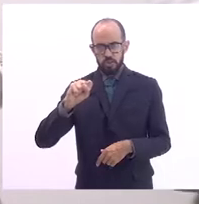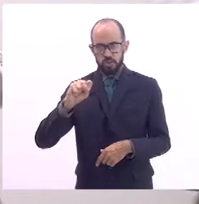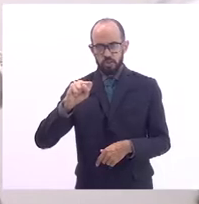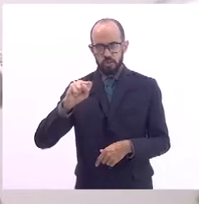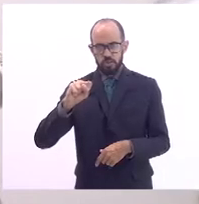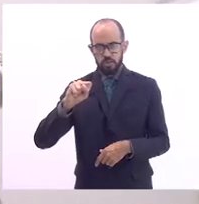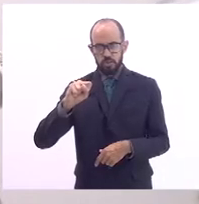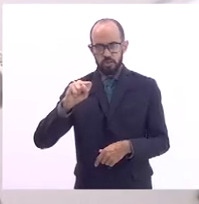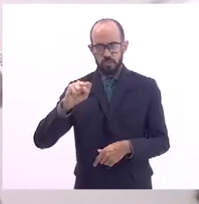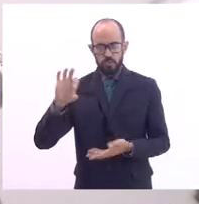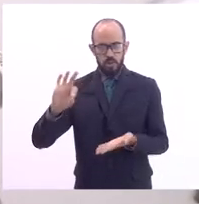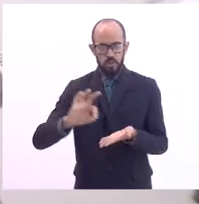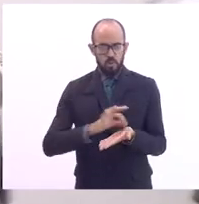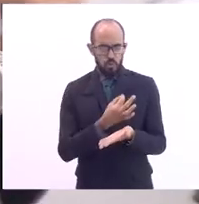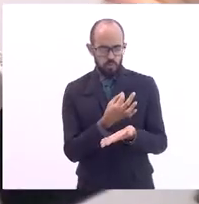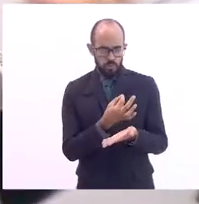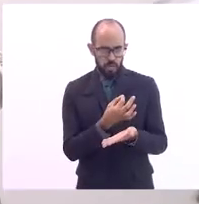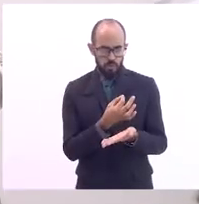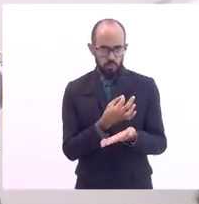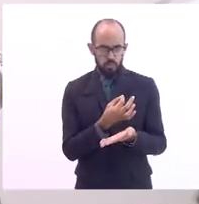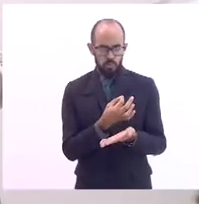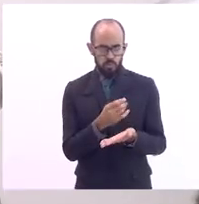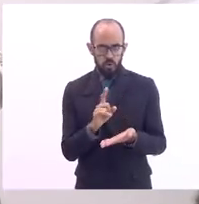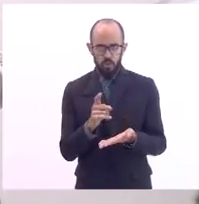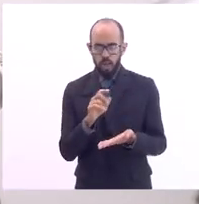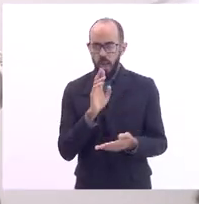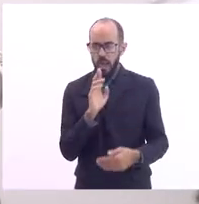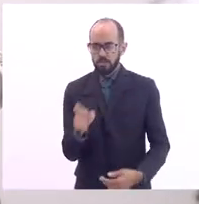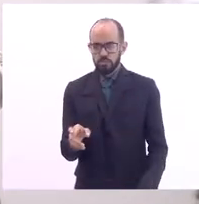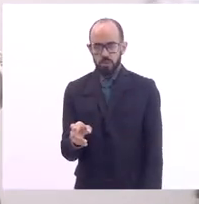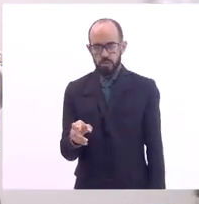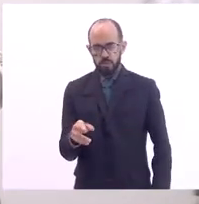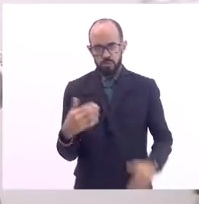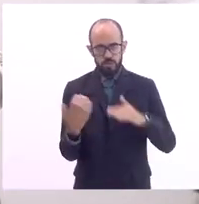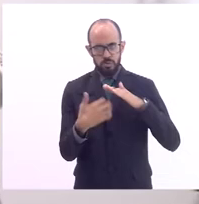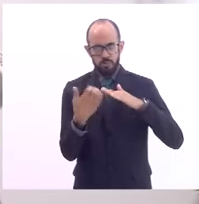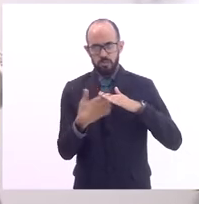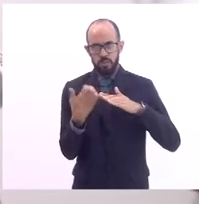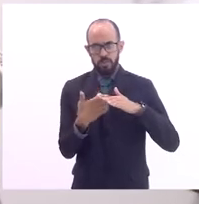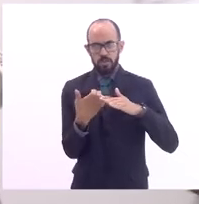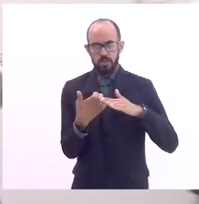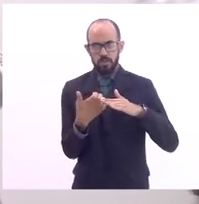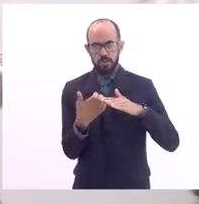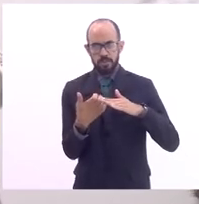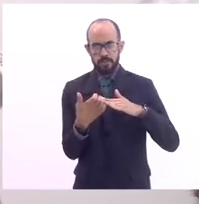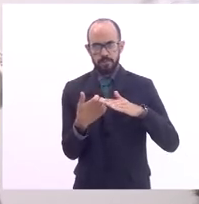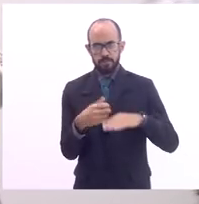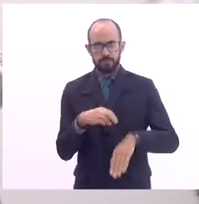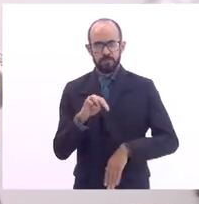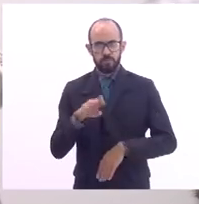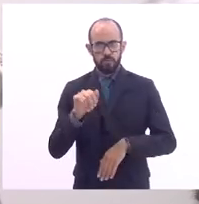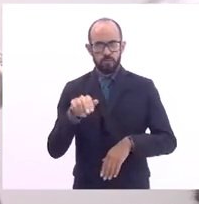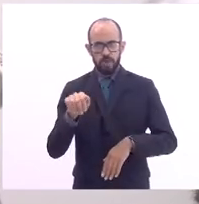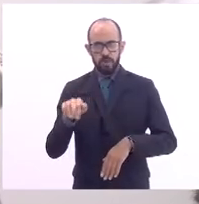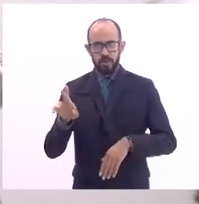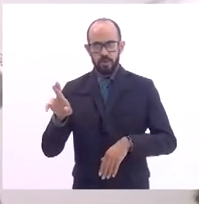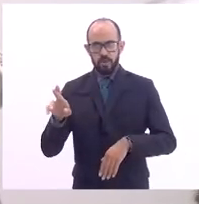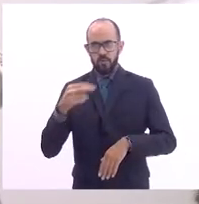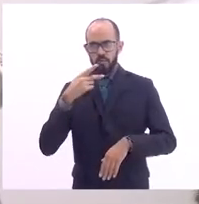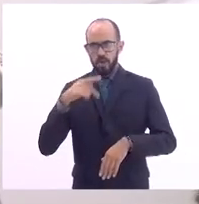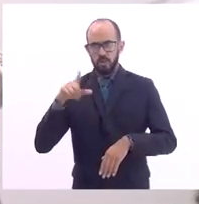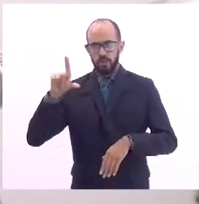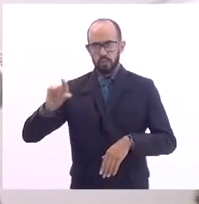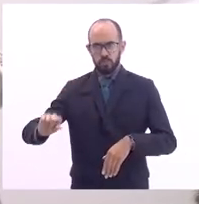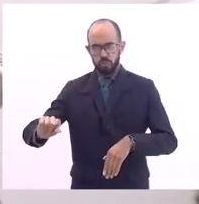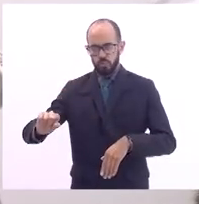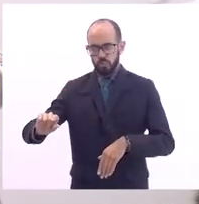de demanda contratada, não dá retorno para as indústrias, foi Wagner que falou também isso, com relação à diminuição de